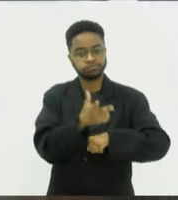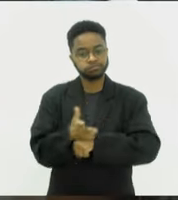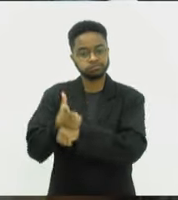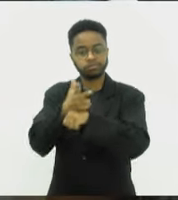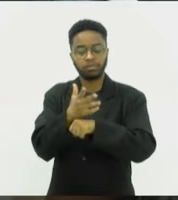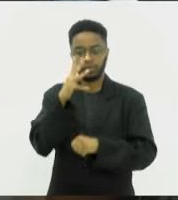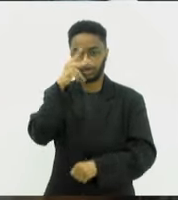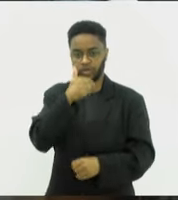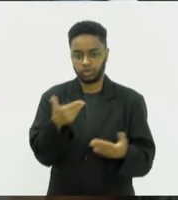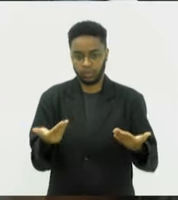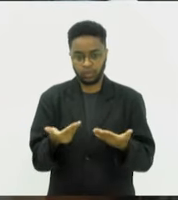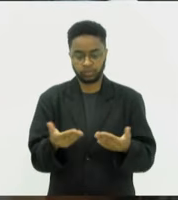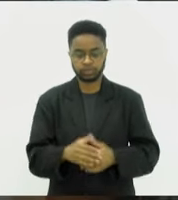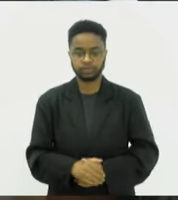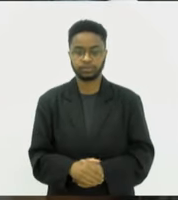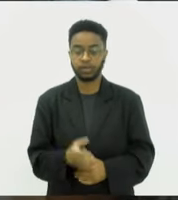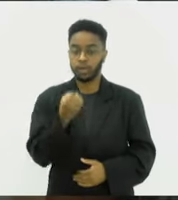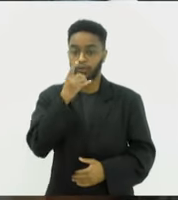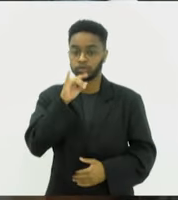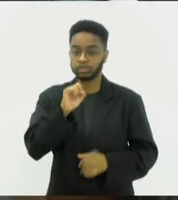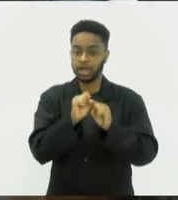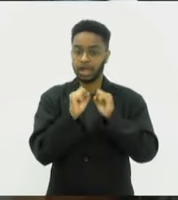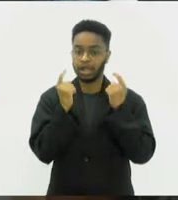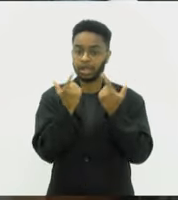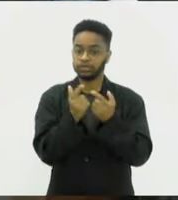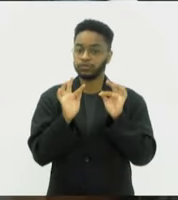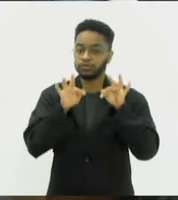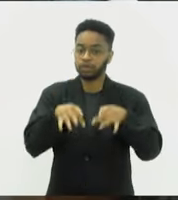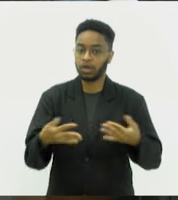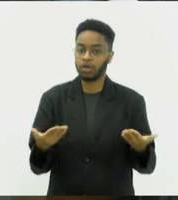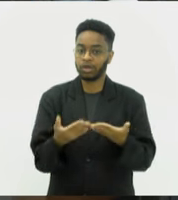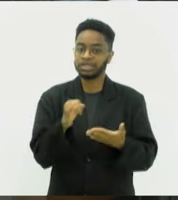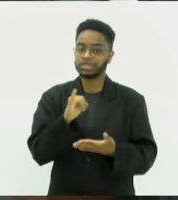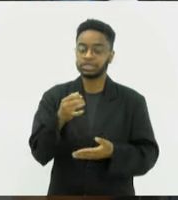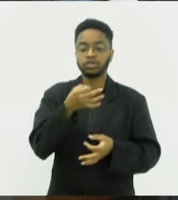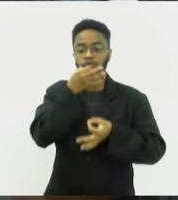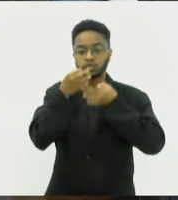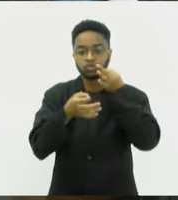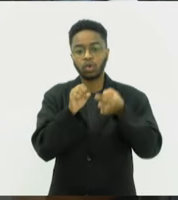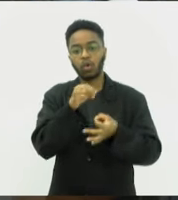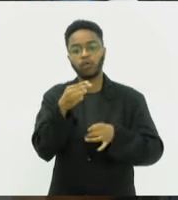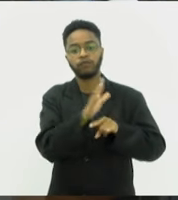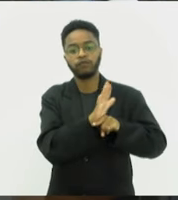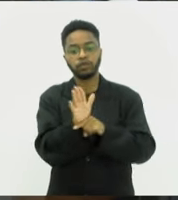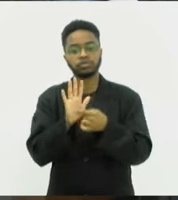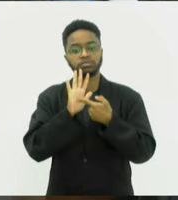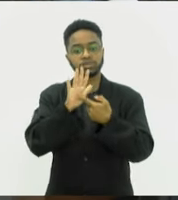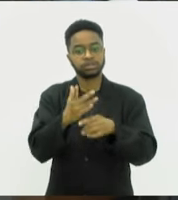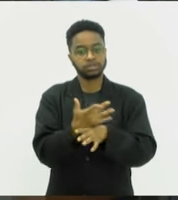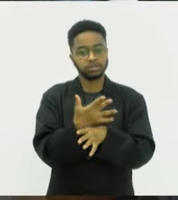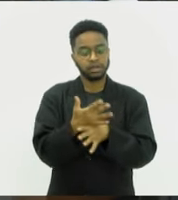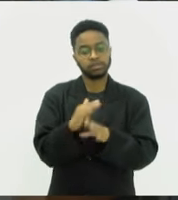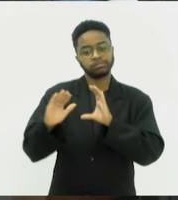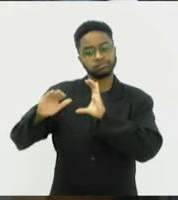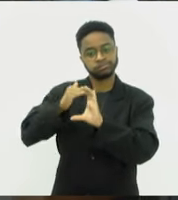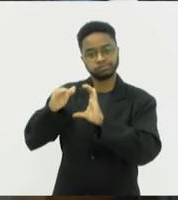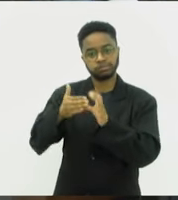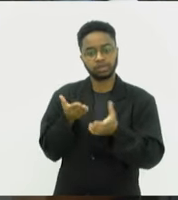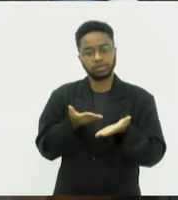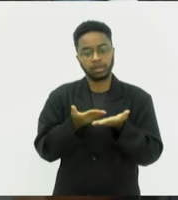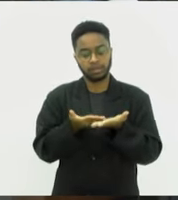hoje. O Bom Dia Alerj termina aqui. Se você tiver sugestões ou vídeos aí da sua cidade, é só enviar para o nosso e-mail